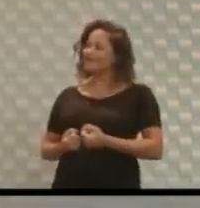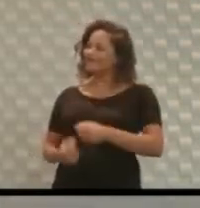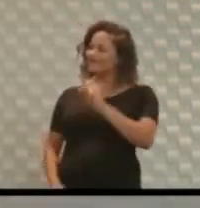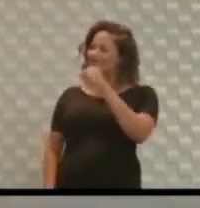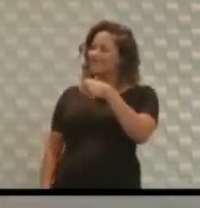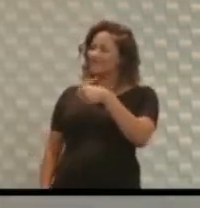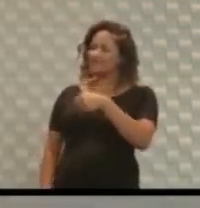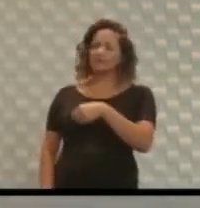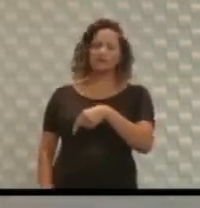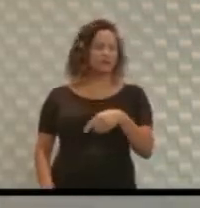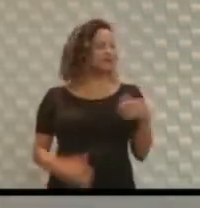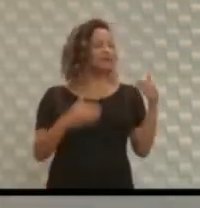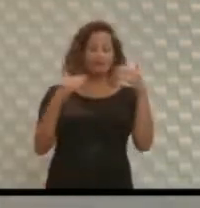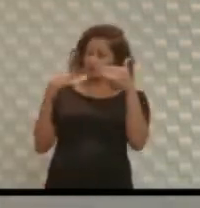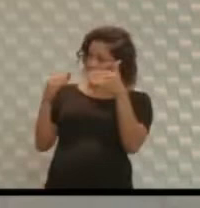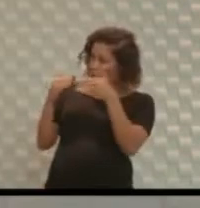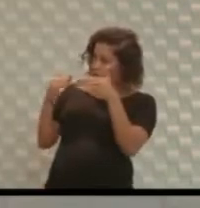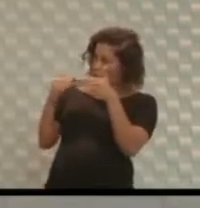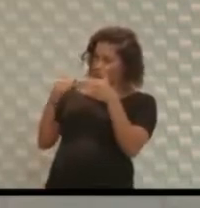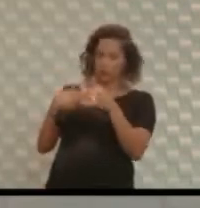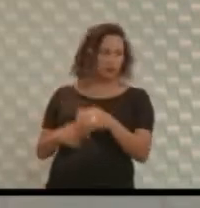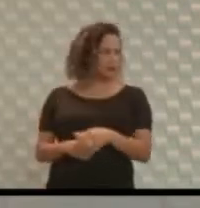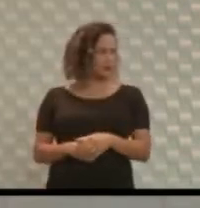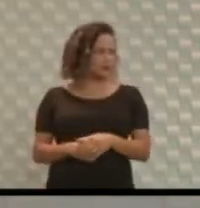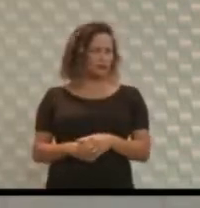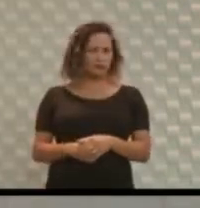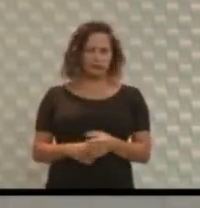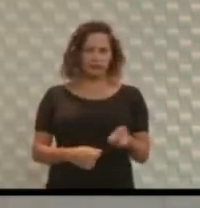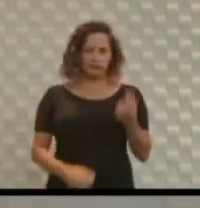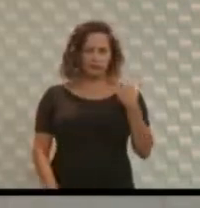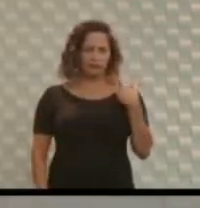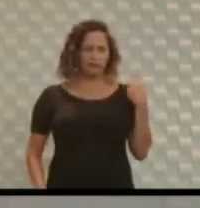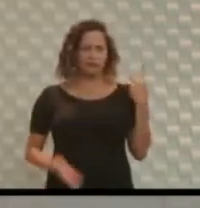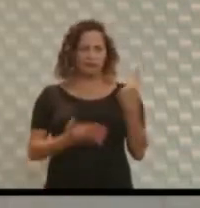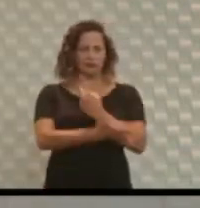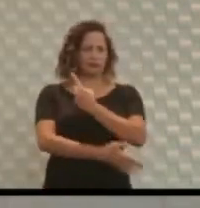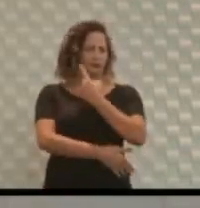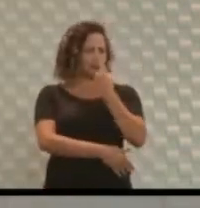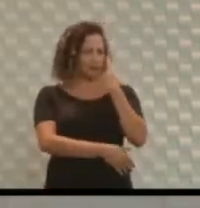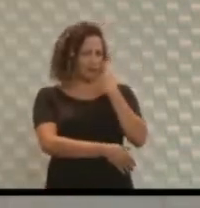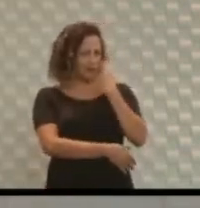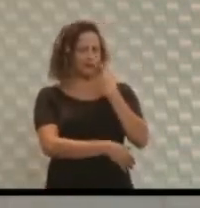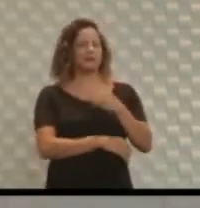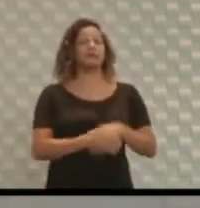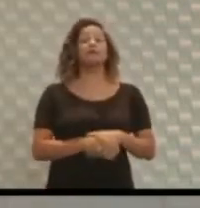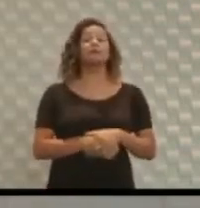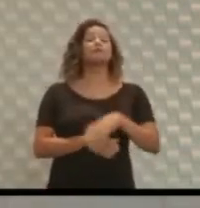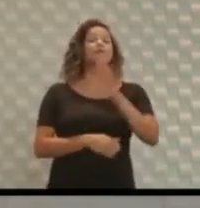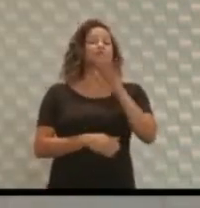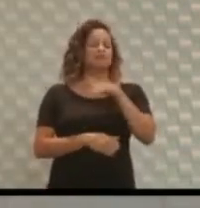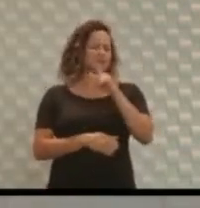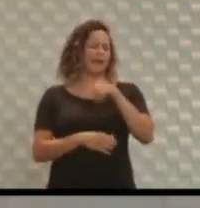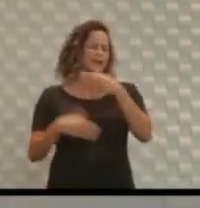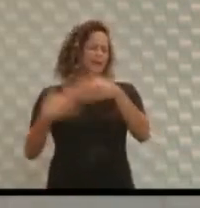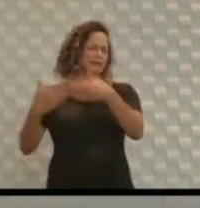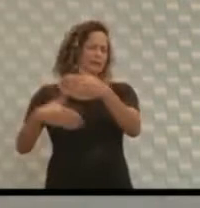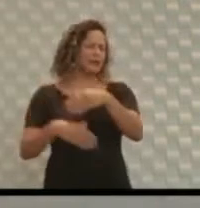concordava, eu ficava quieta. Ele falava: meu Deus, o que aconteceu? Até que ele perguntou para mim: por que você está assim tão